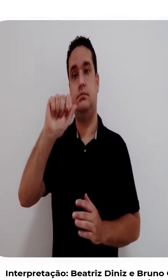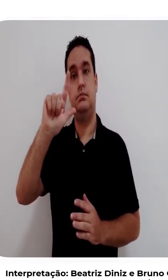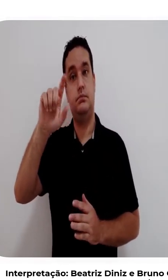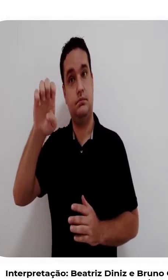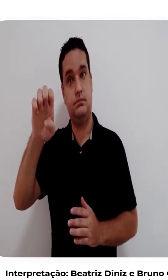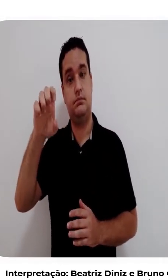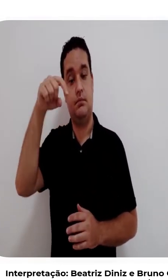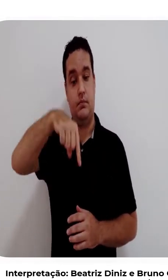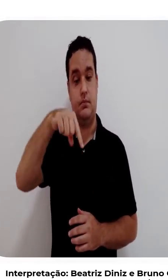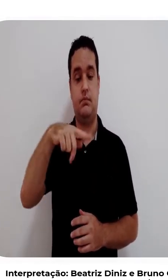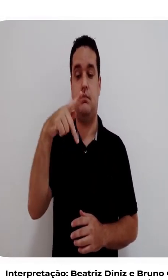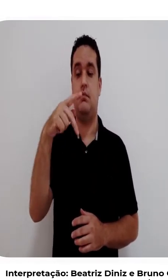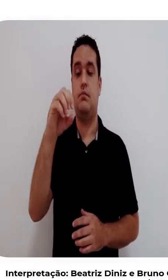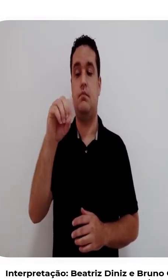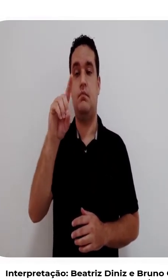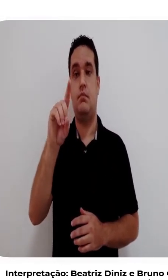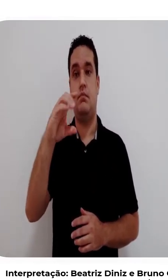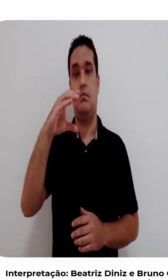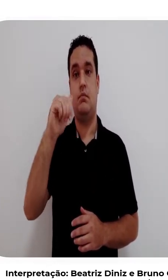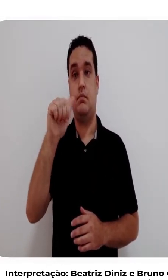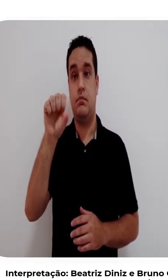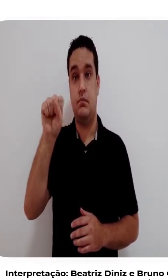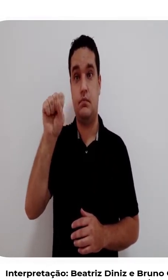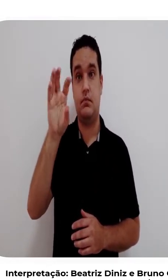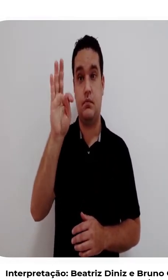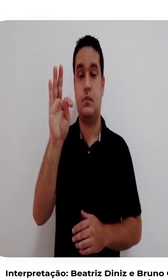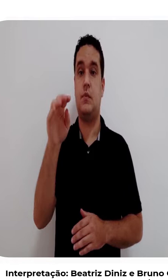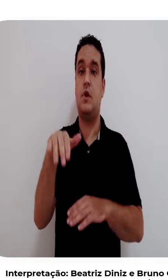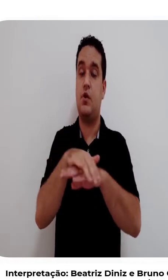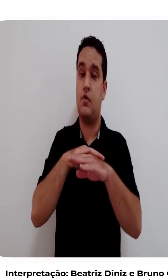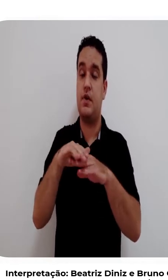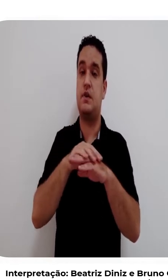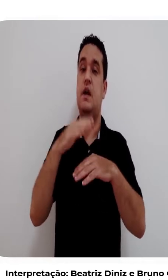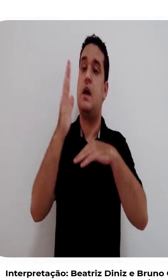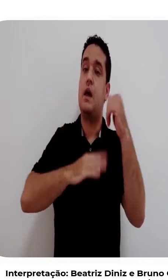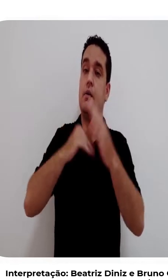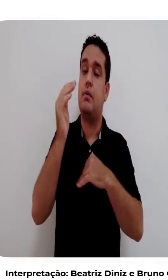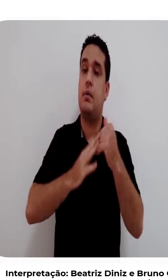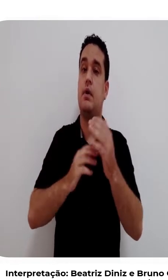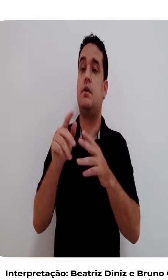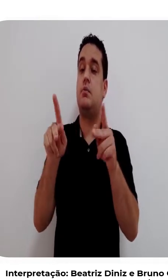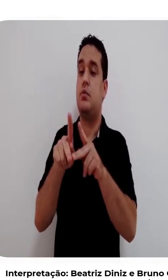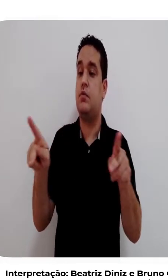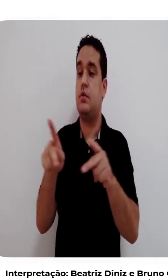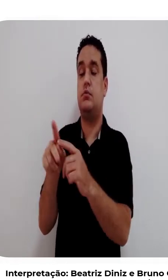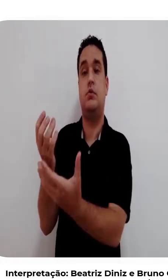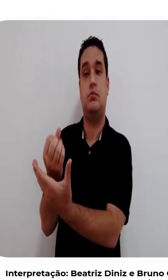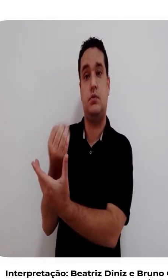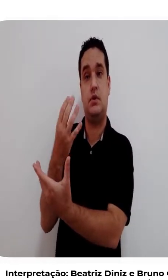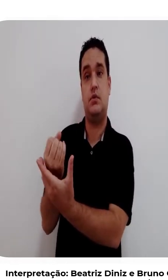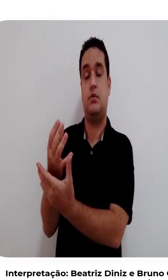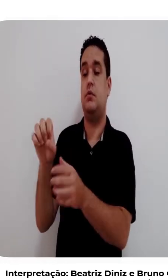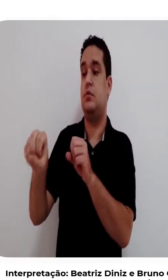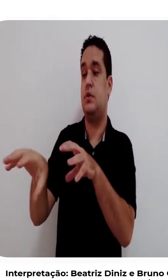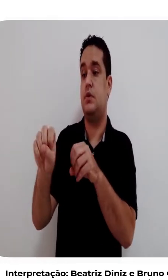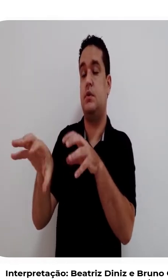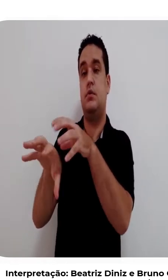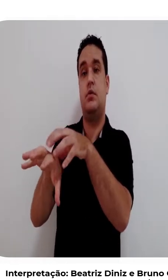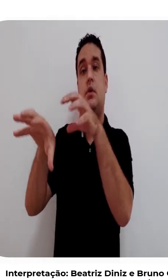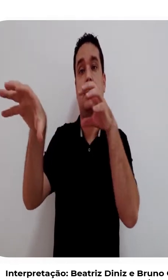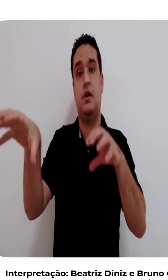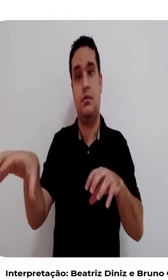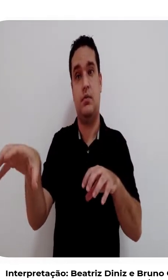neste podcast continuaremos a conversa sobre as práticas das professoras alfabetizadoras em tempos de ensino remoto. Para